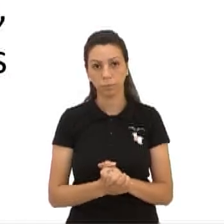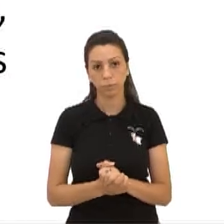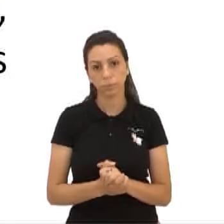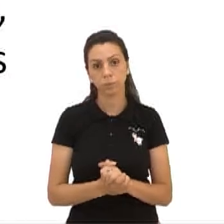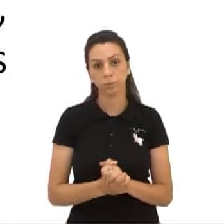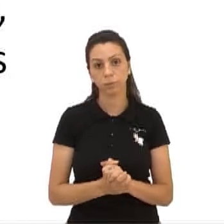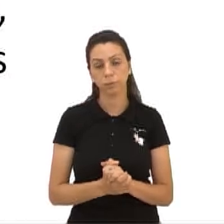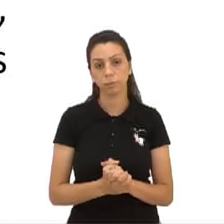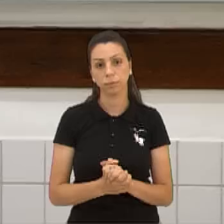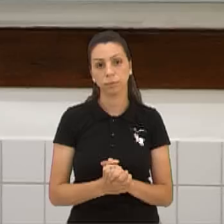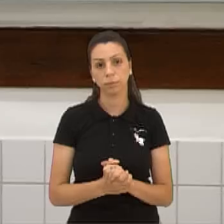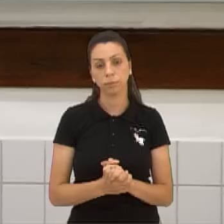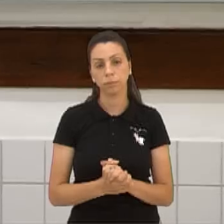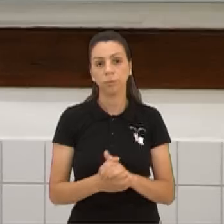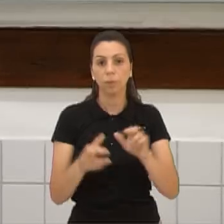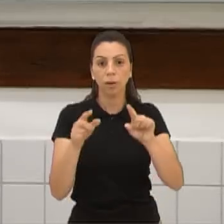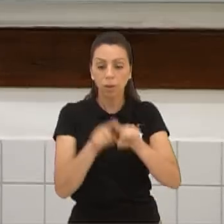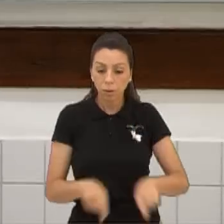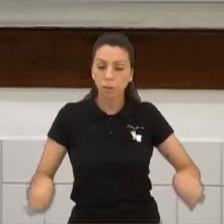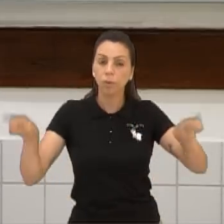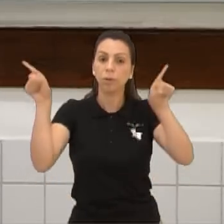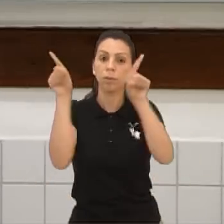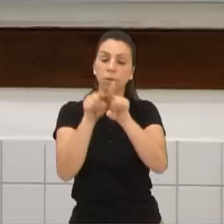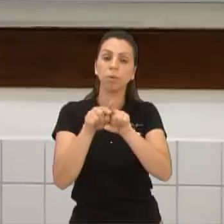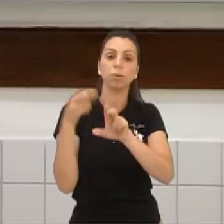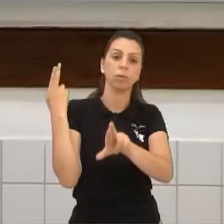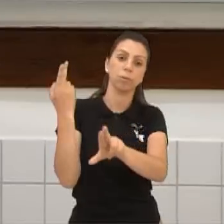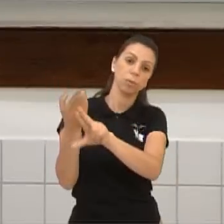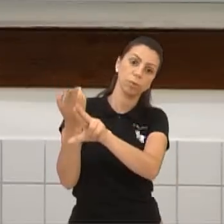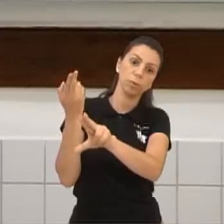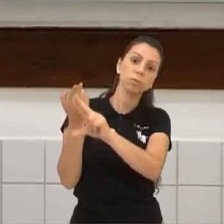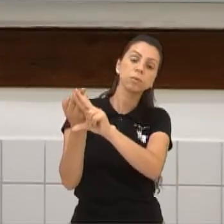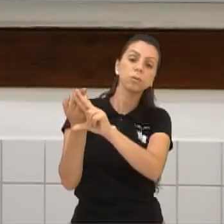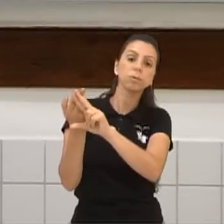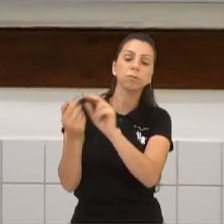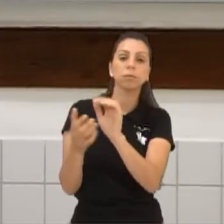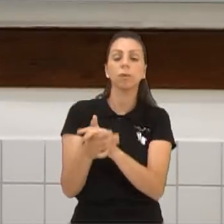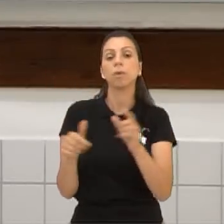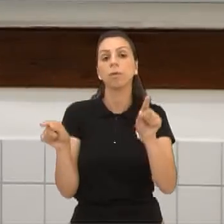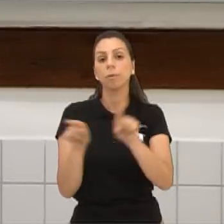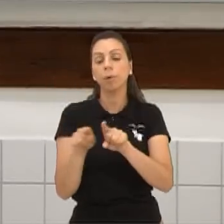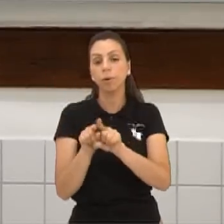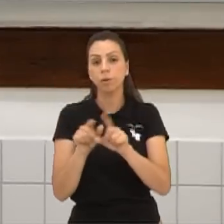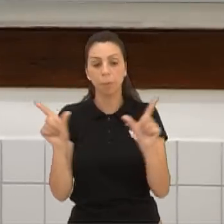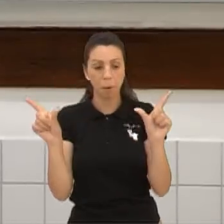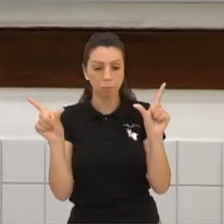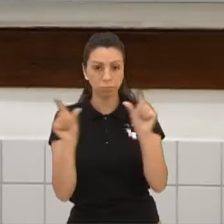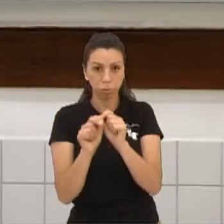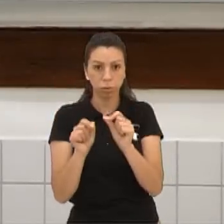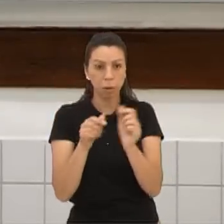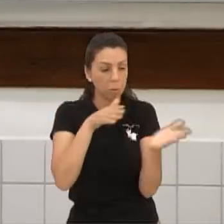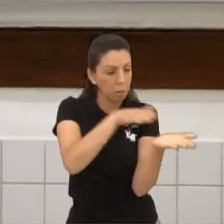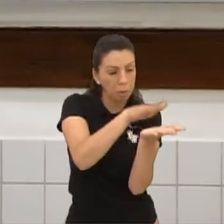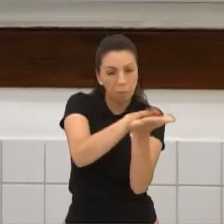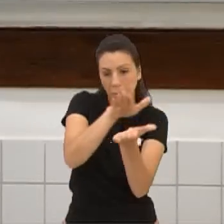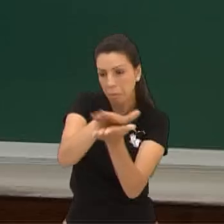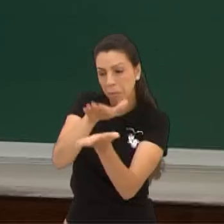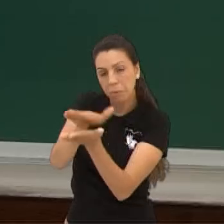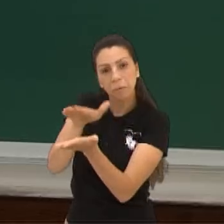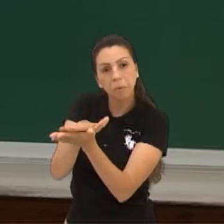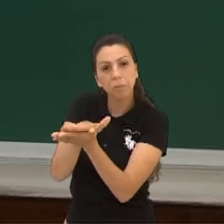proporcionar, por exemplo, a reutilização, que possam reduzir o consumo de determinados